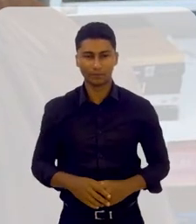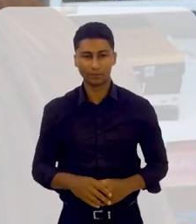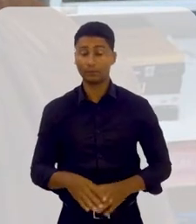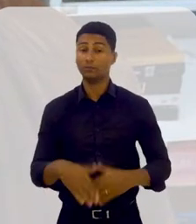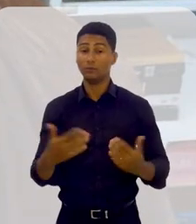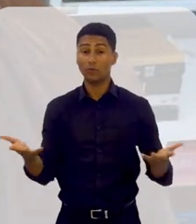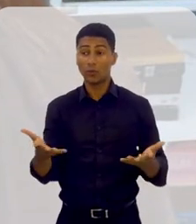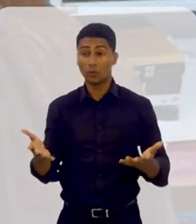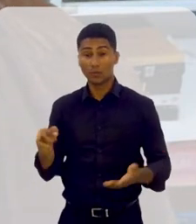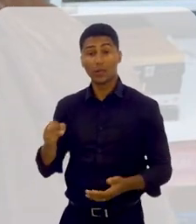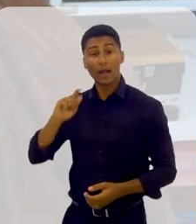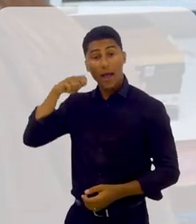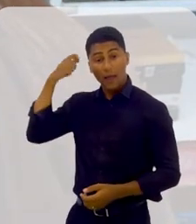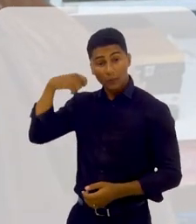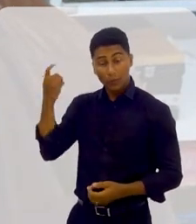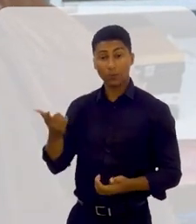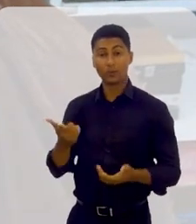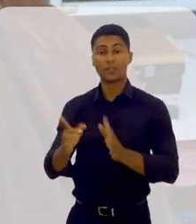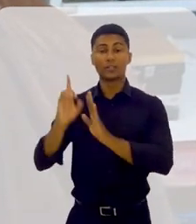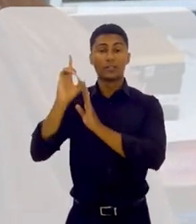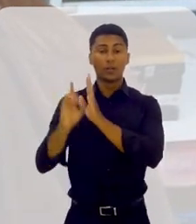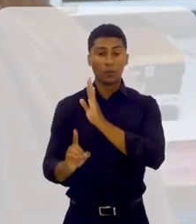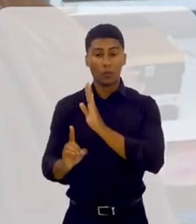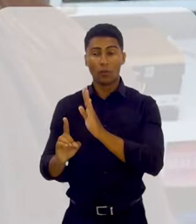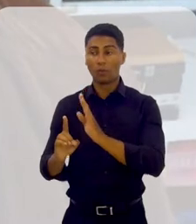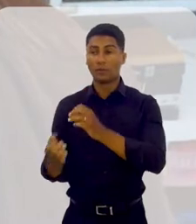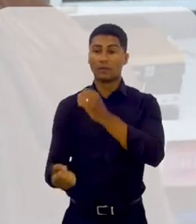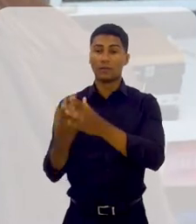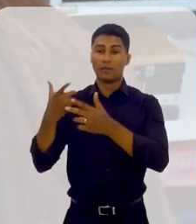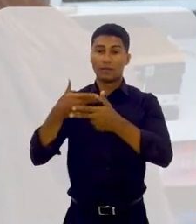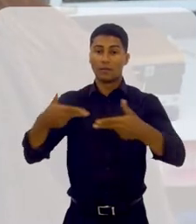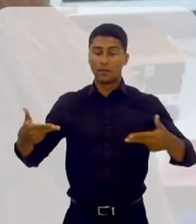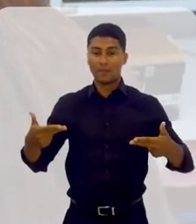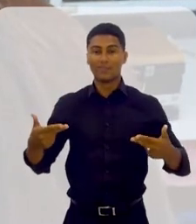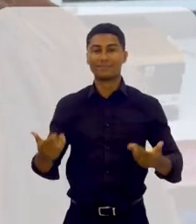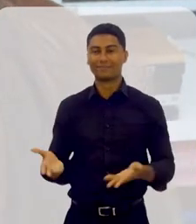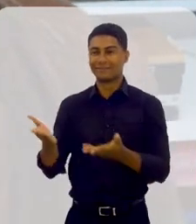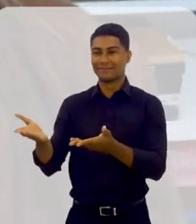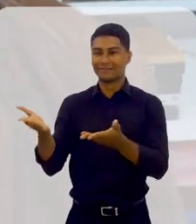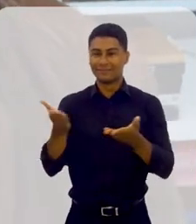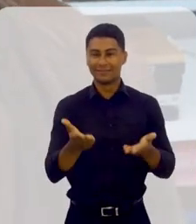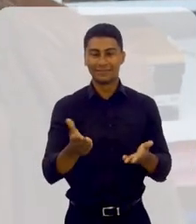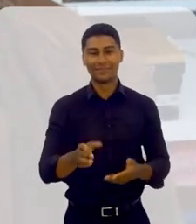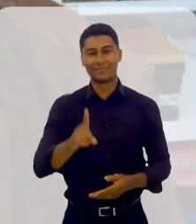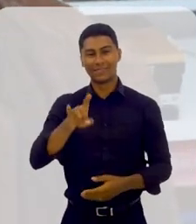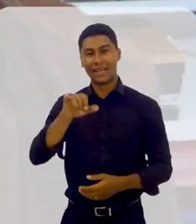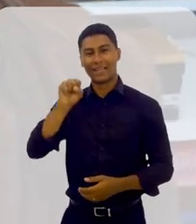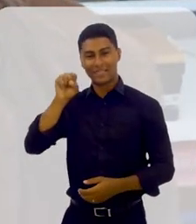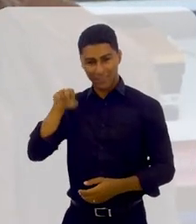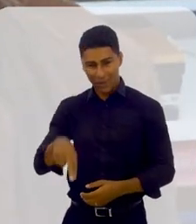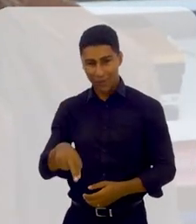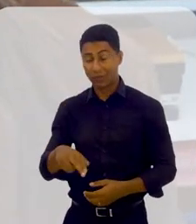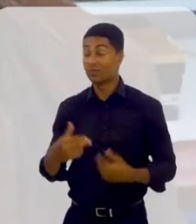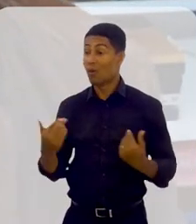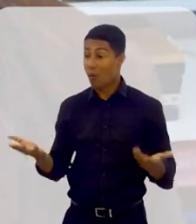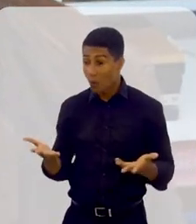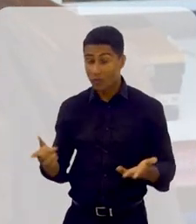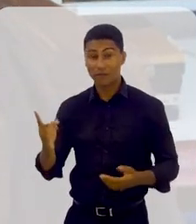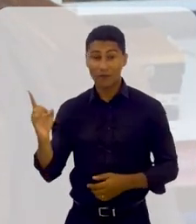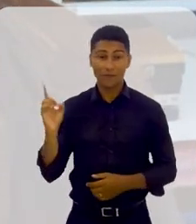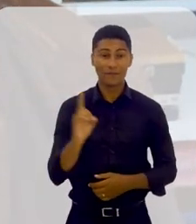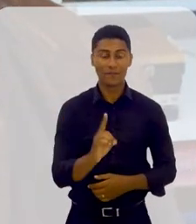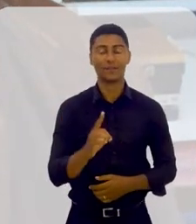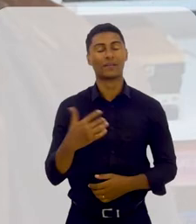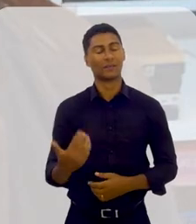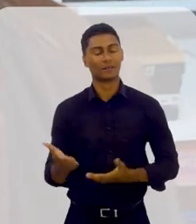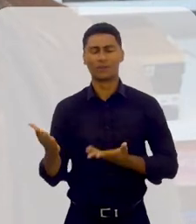com o ator, diretor e produtor Dreyson Menezes. Dreyson, hoje temos o prazer de receber em